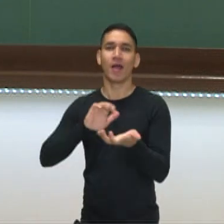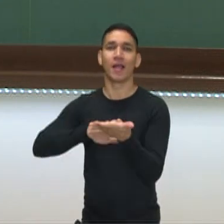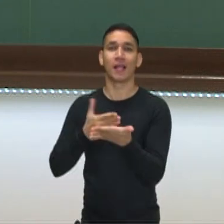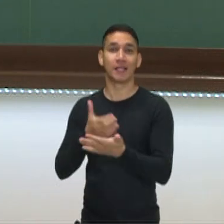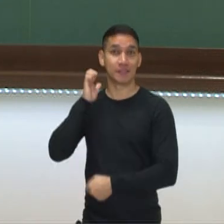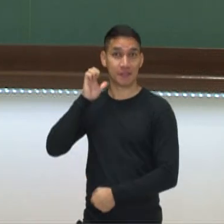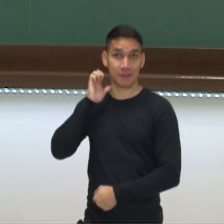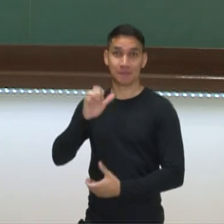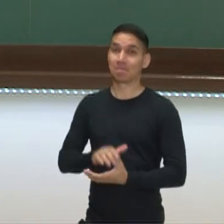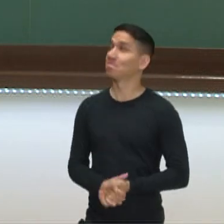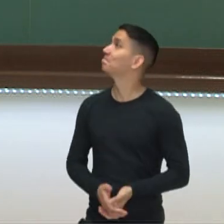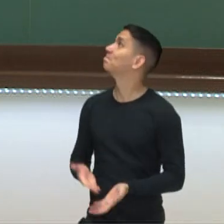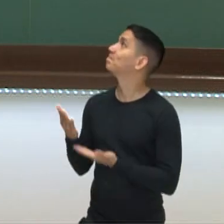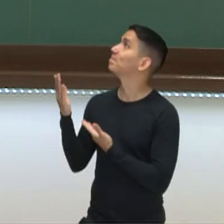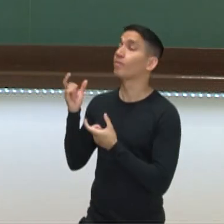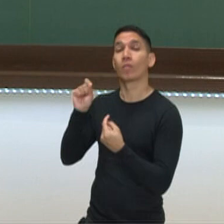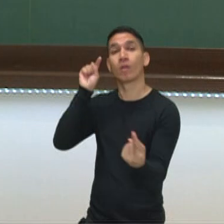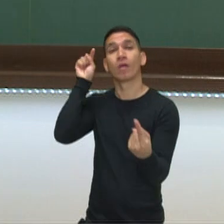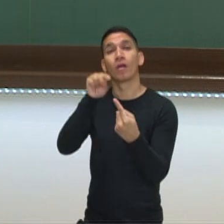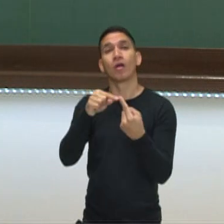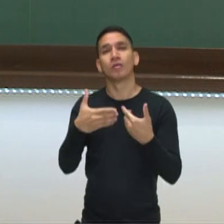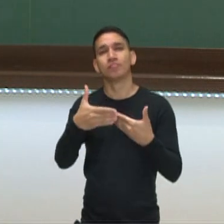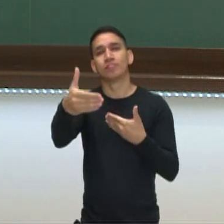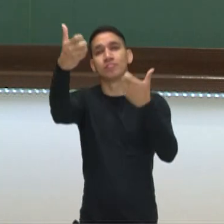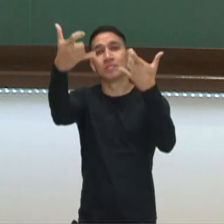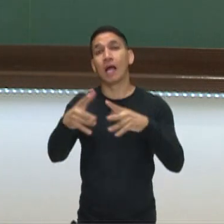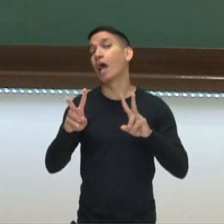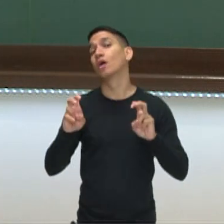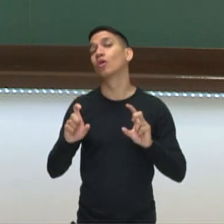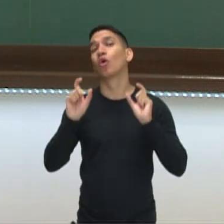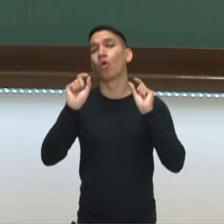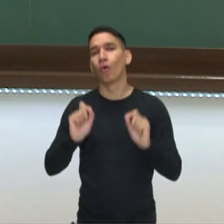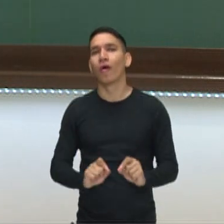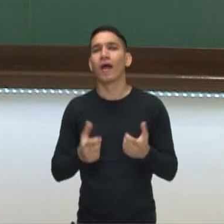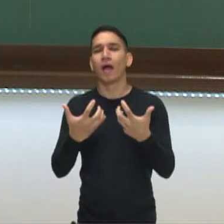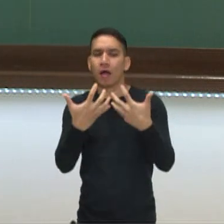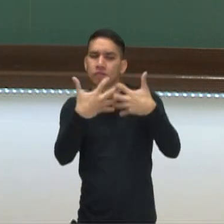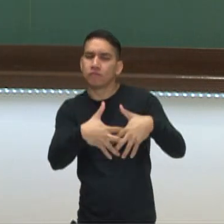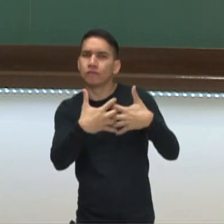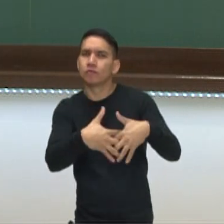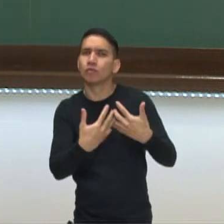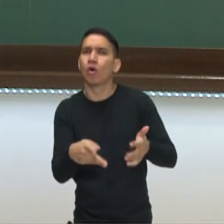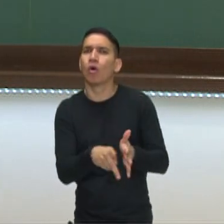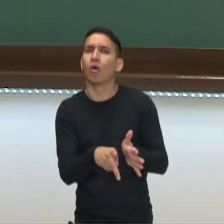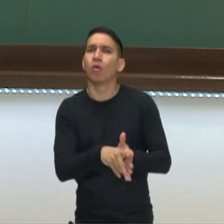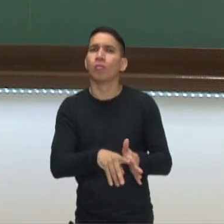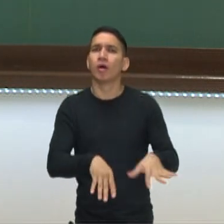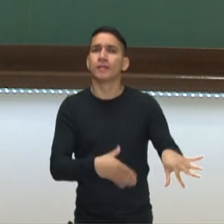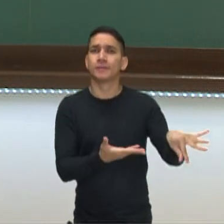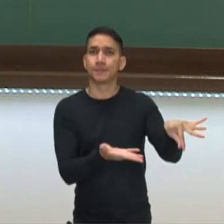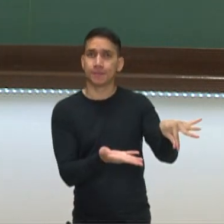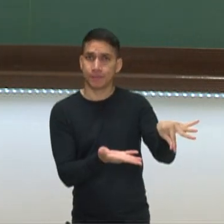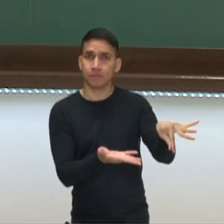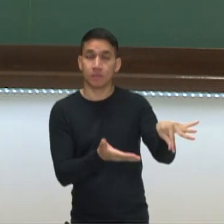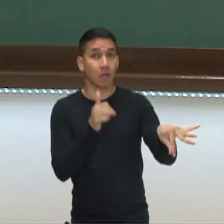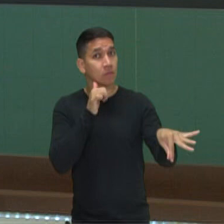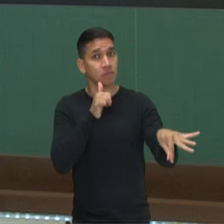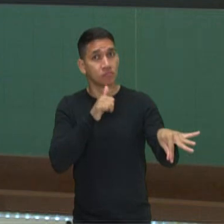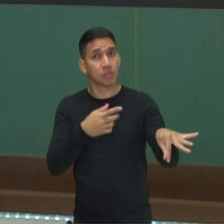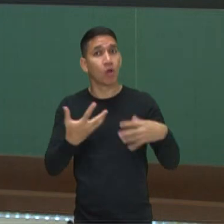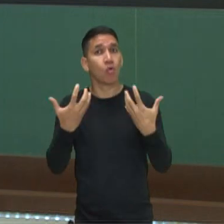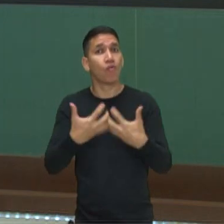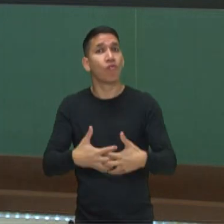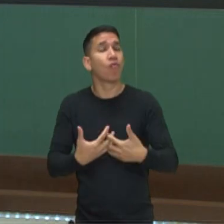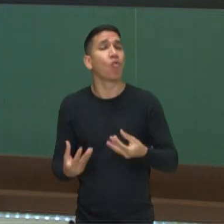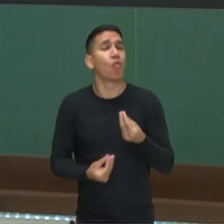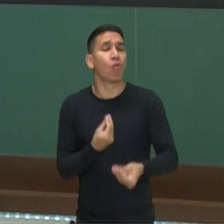1. Vamos lá, então, para uma aula sobre o sistema genital feminino. Então, nessa aula, o objetivo é